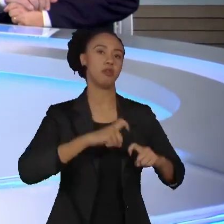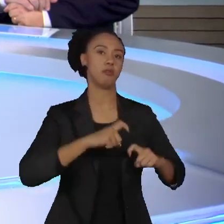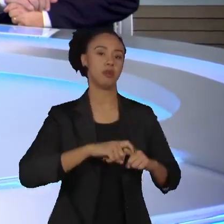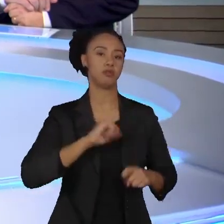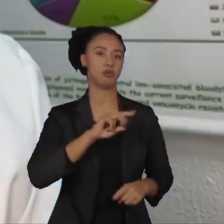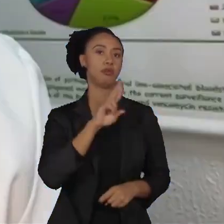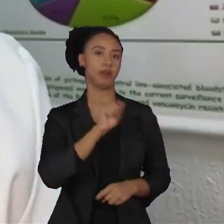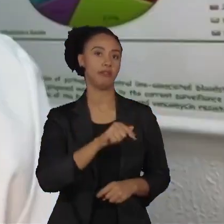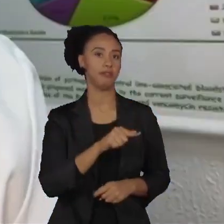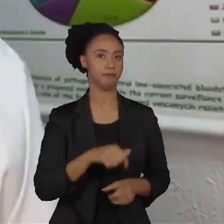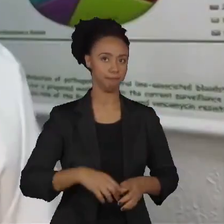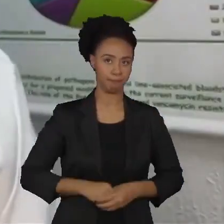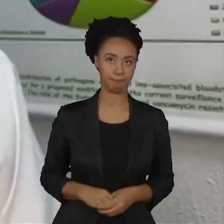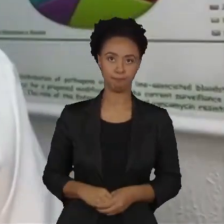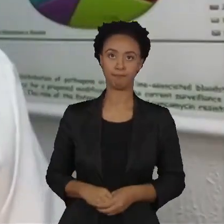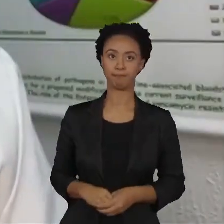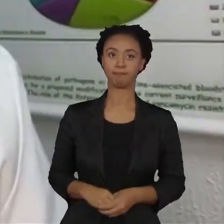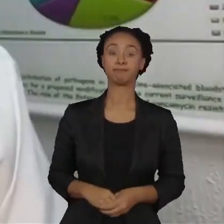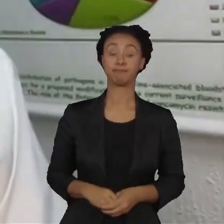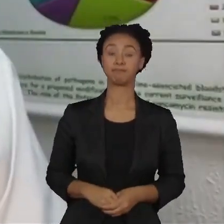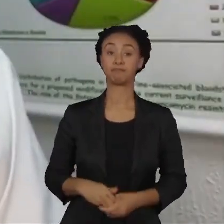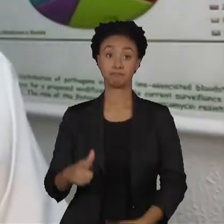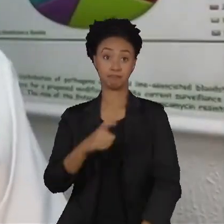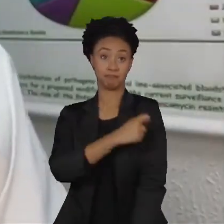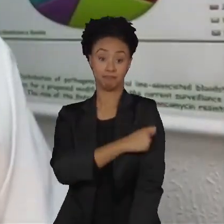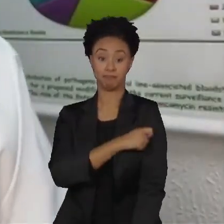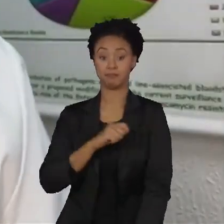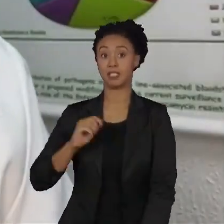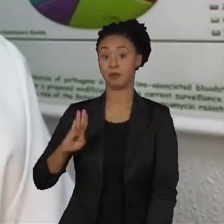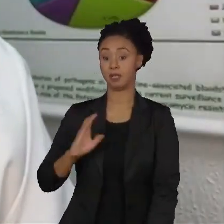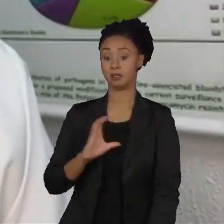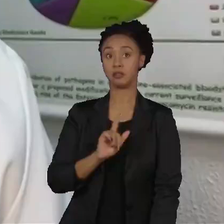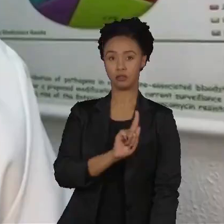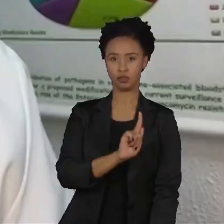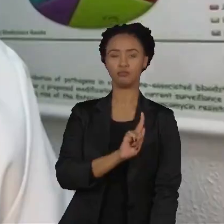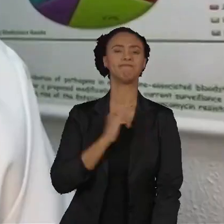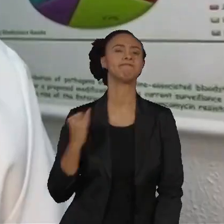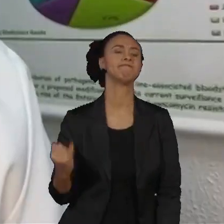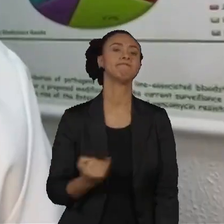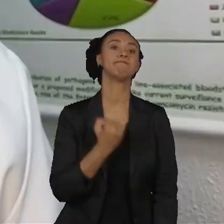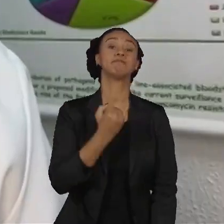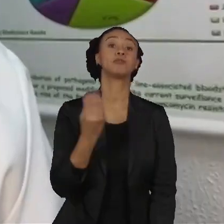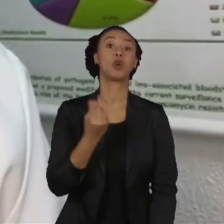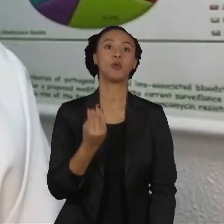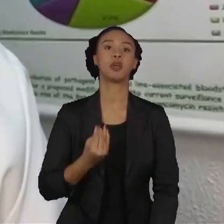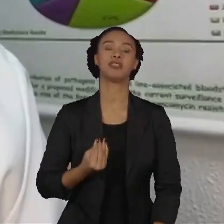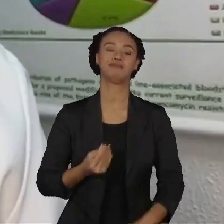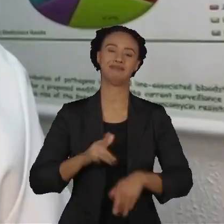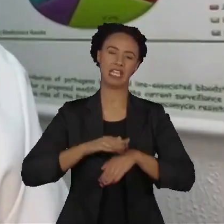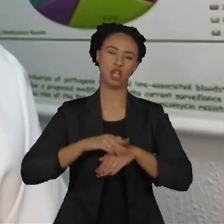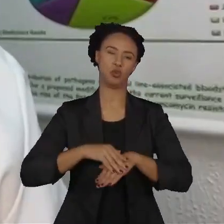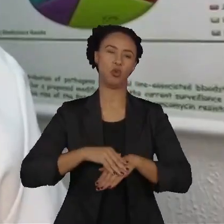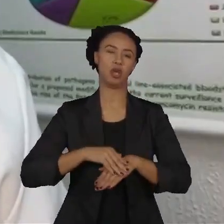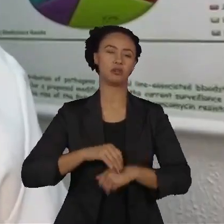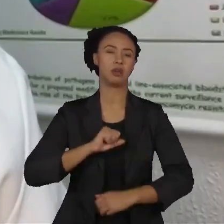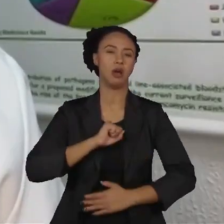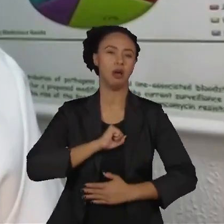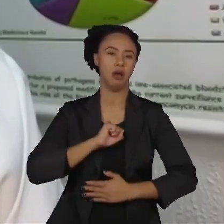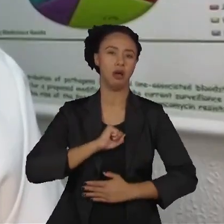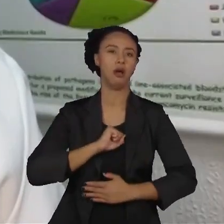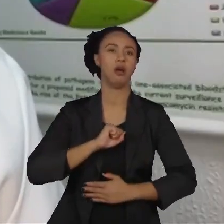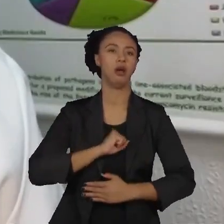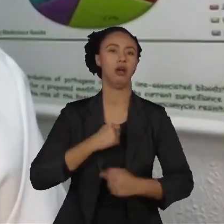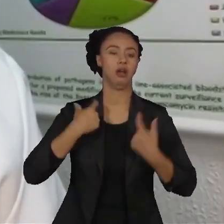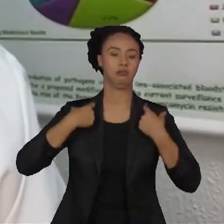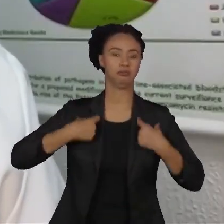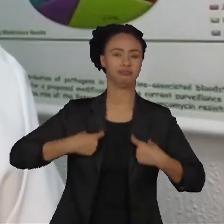França. A vacina da BCG é importantíssima porque nós temos a doença ainda muito prevalente no